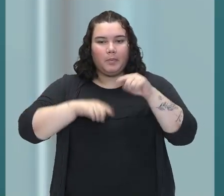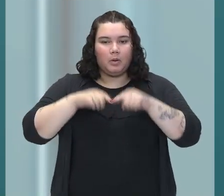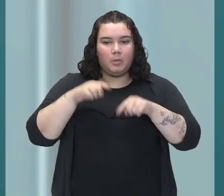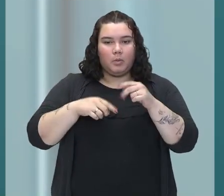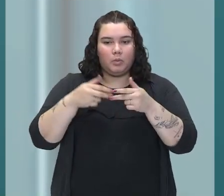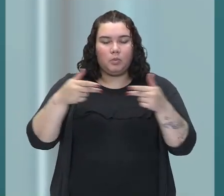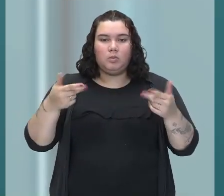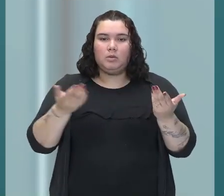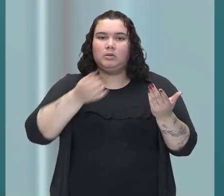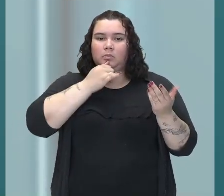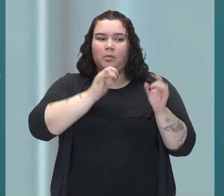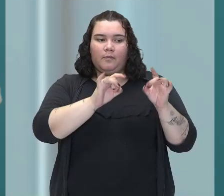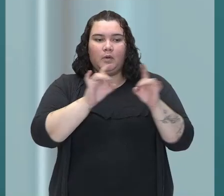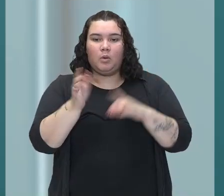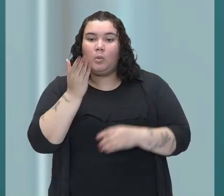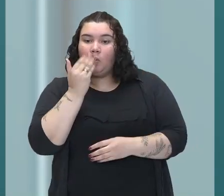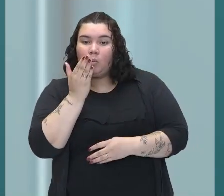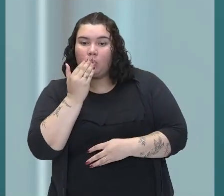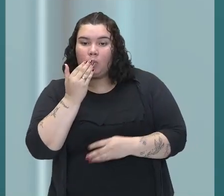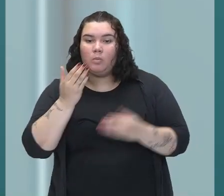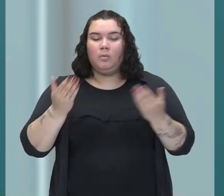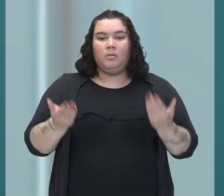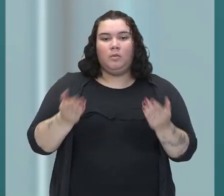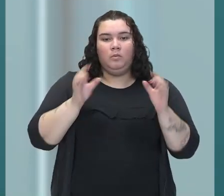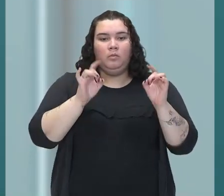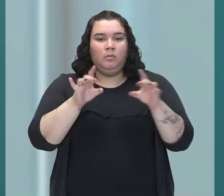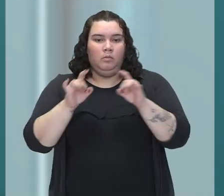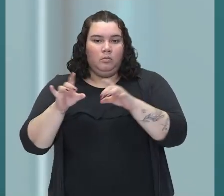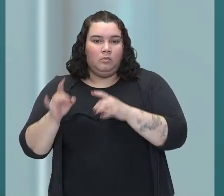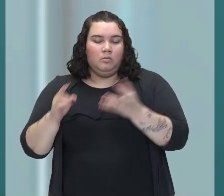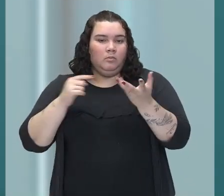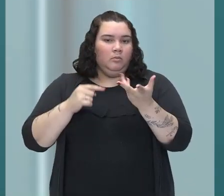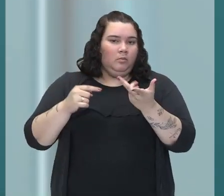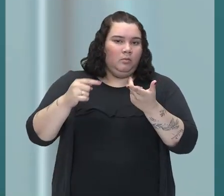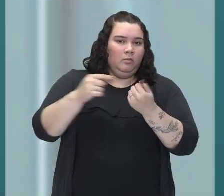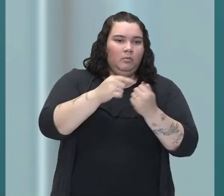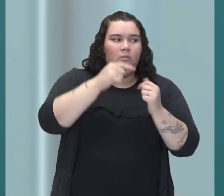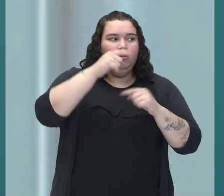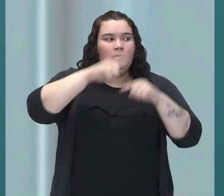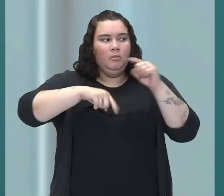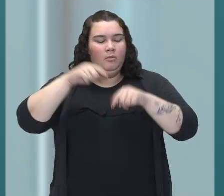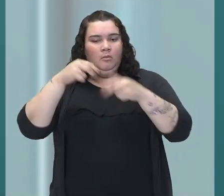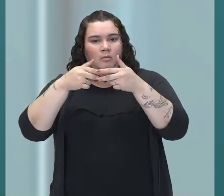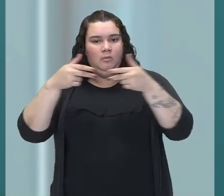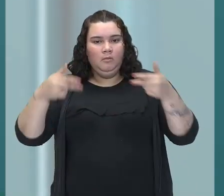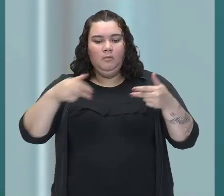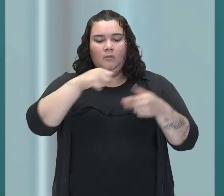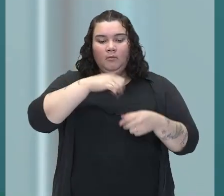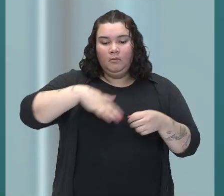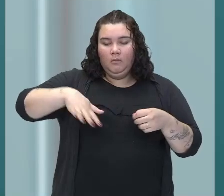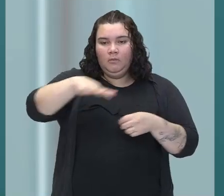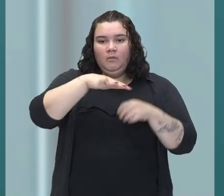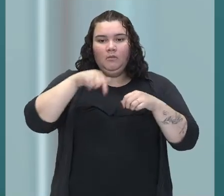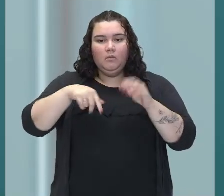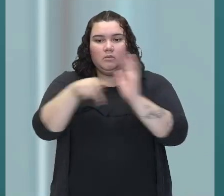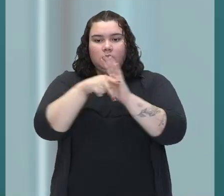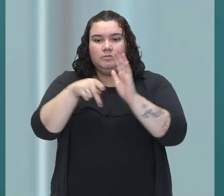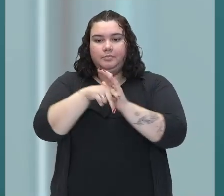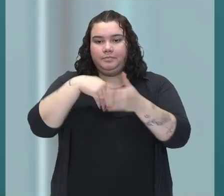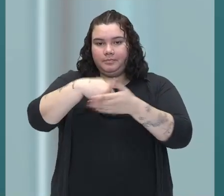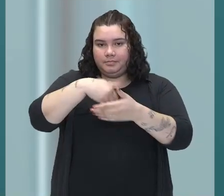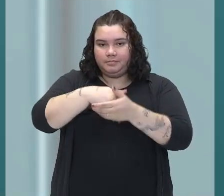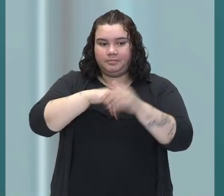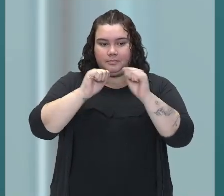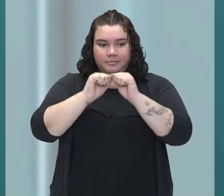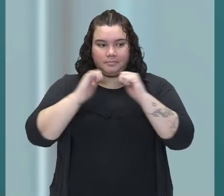de comida, de venda de diversos produtos ali no entorno do estádio, né? E tem